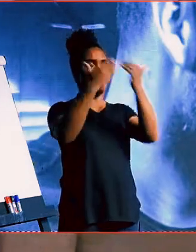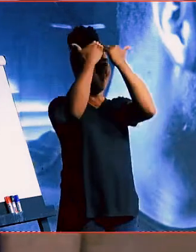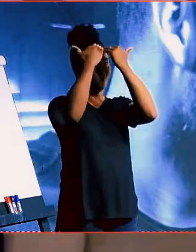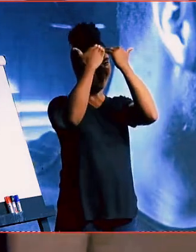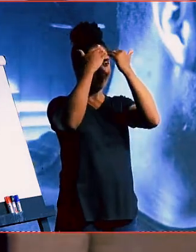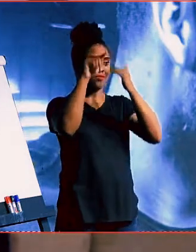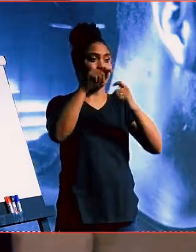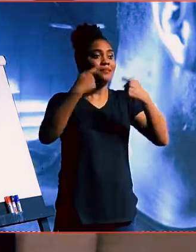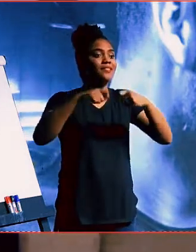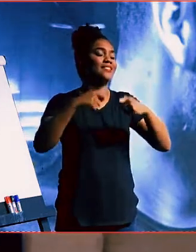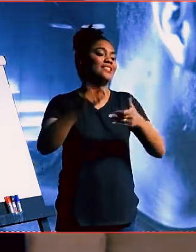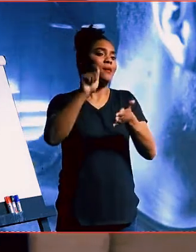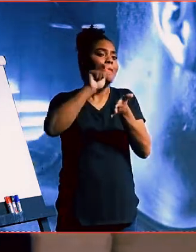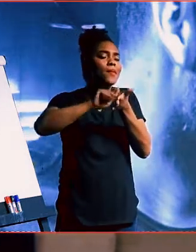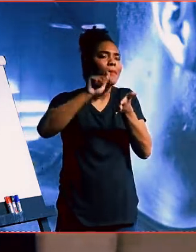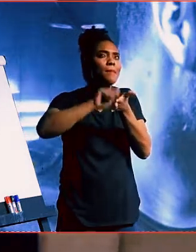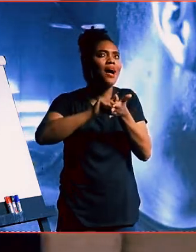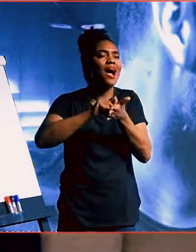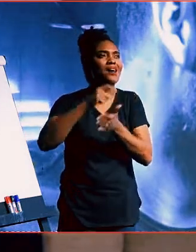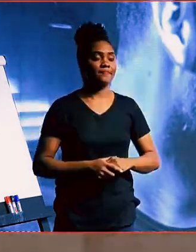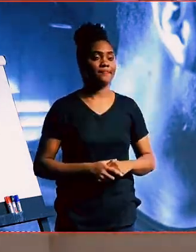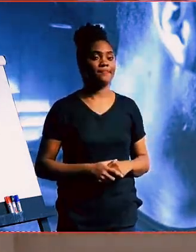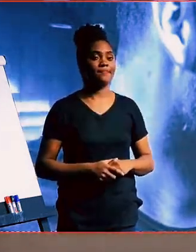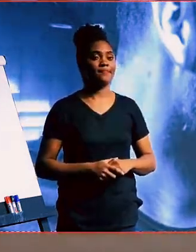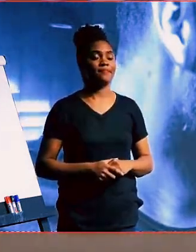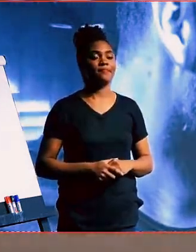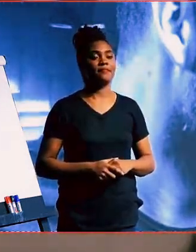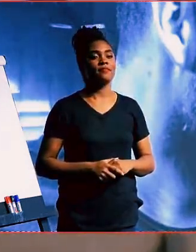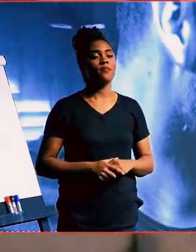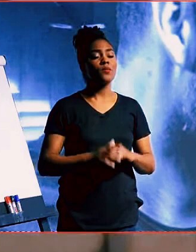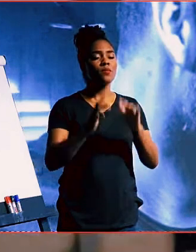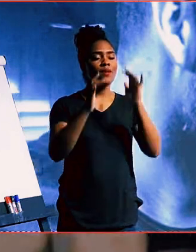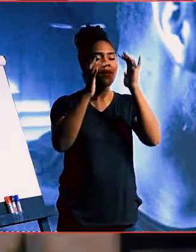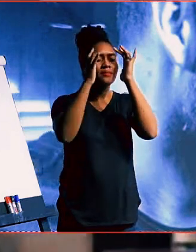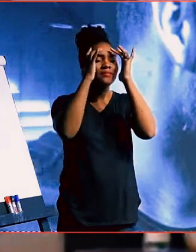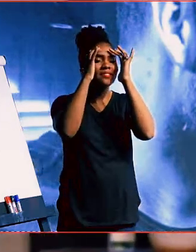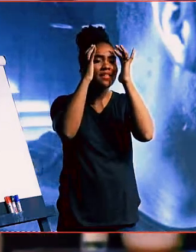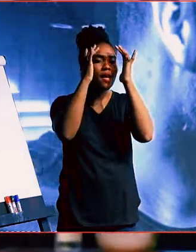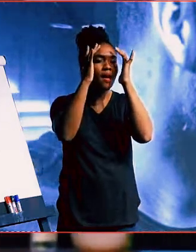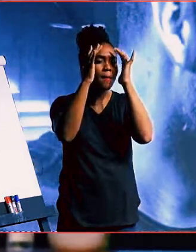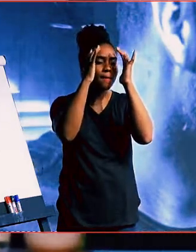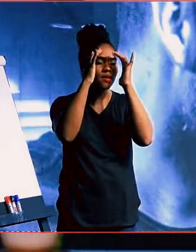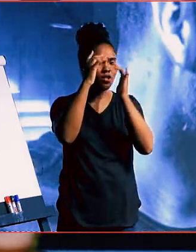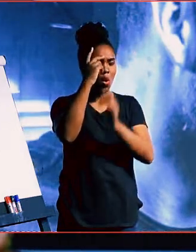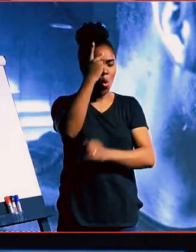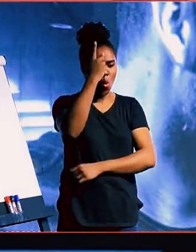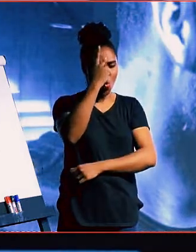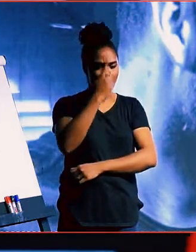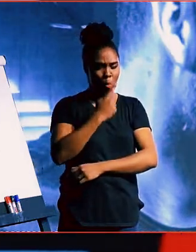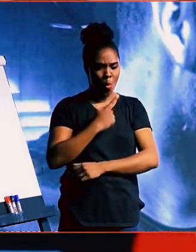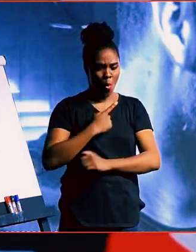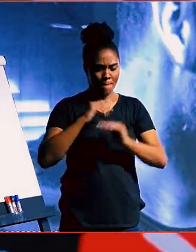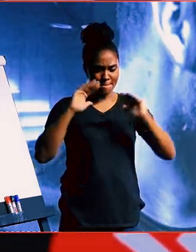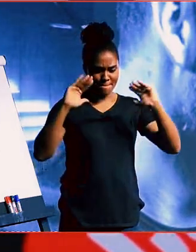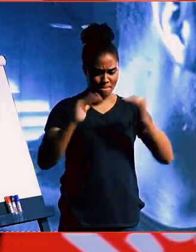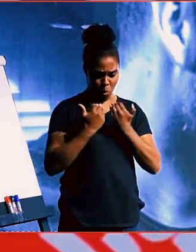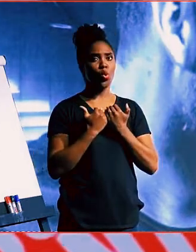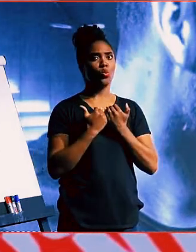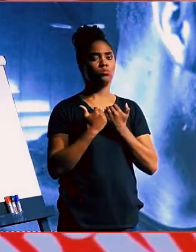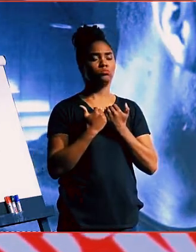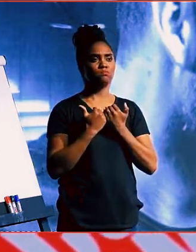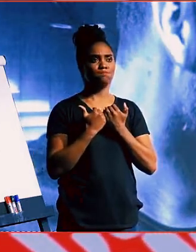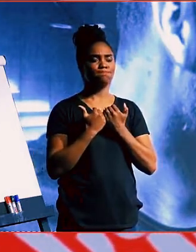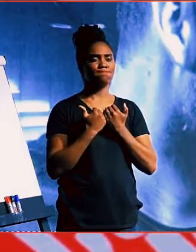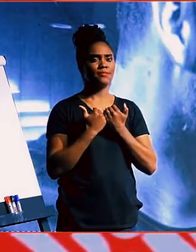anotando segue anota isso seguir o coração imagina depois que você confronta si mesmo quem que tem coragem de confrontar a sua pessoa